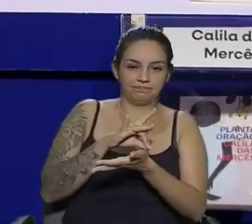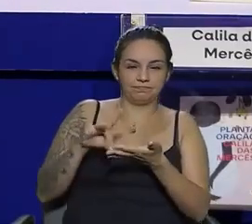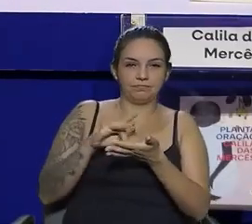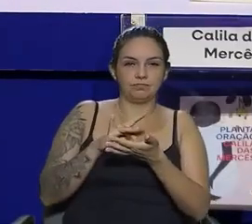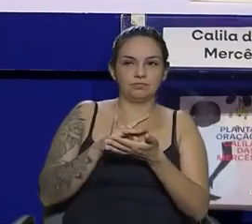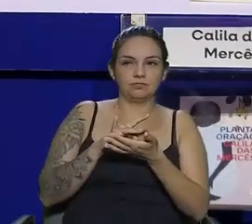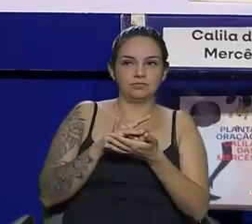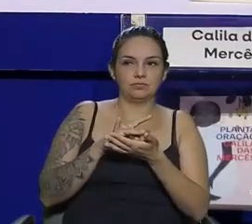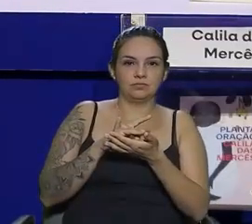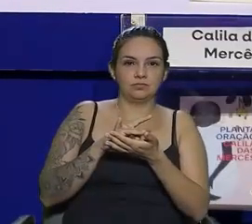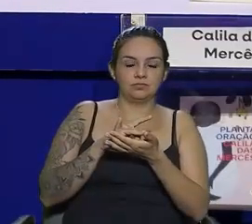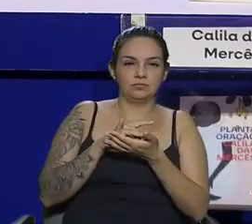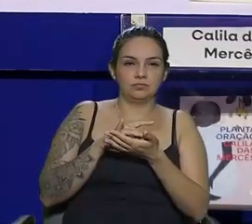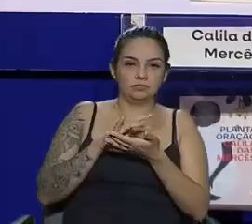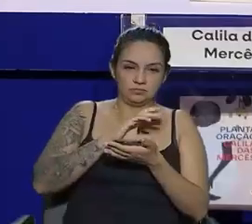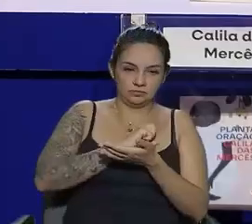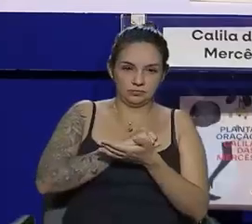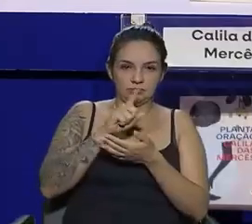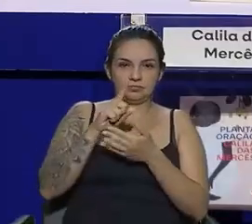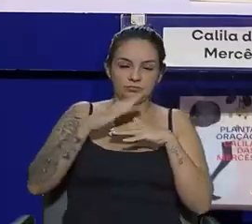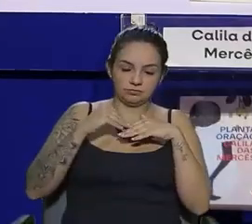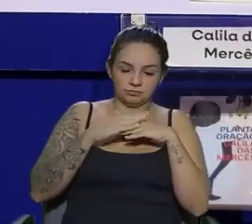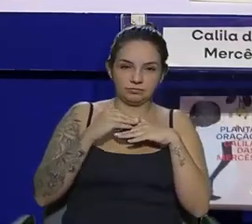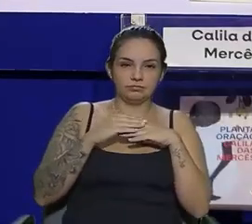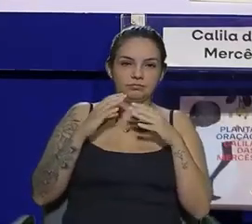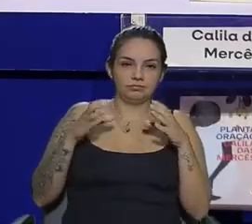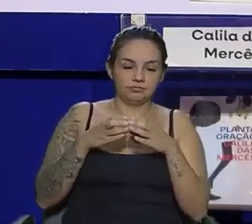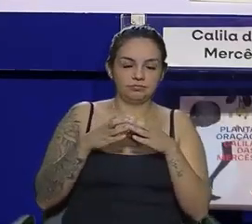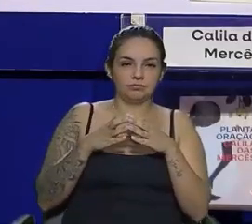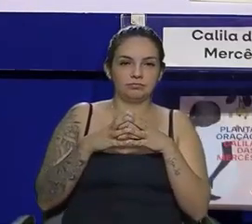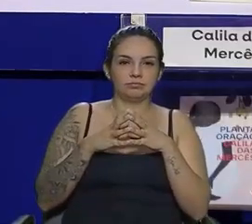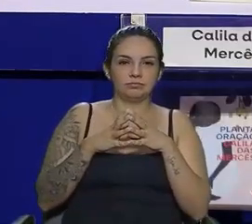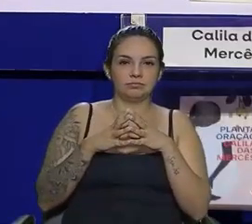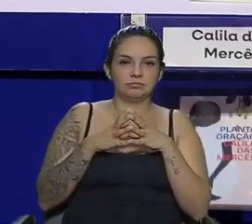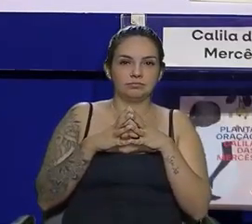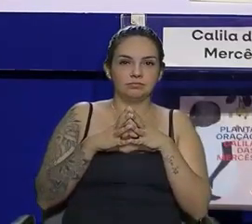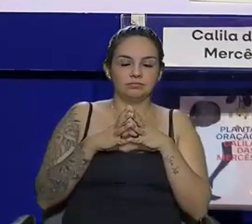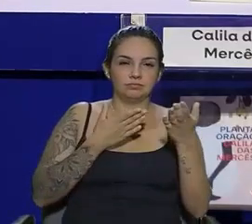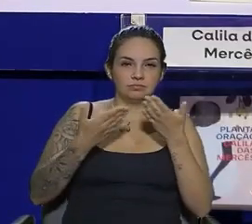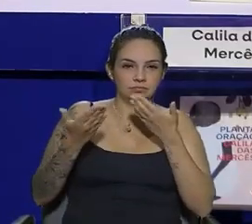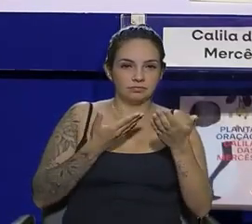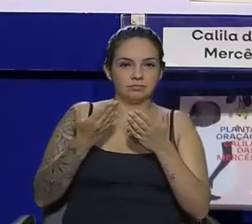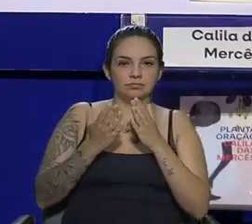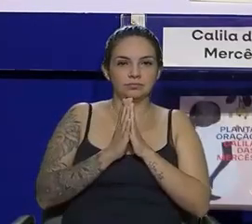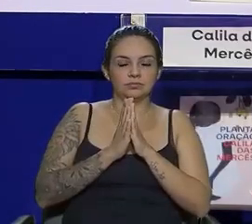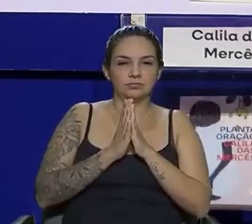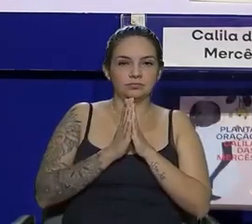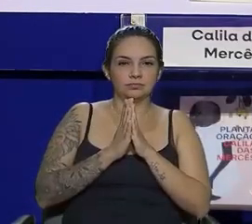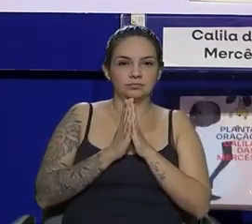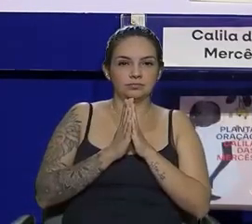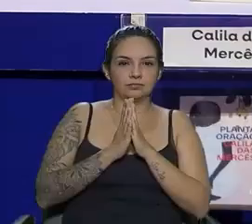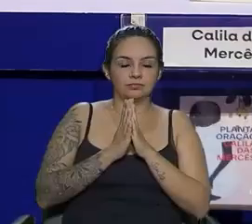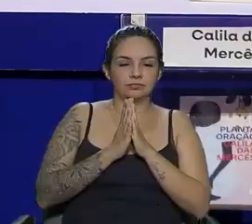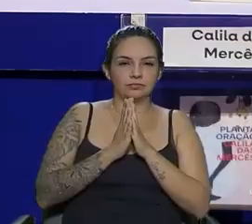odioso que o amor e esse afeto, essa coletividade, né? E essa cumplicidade, a cumplicidade